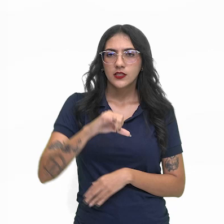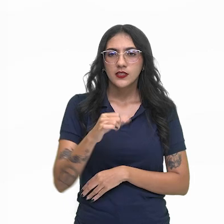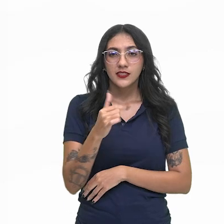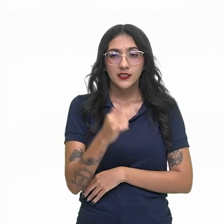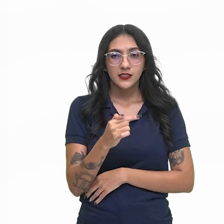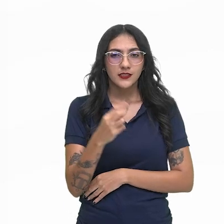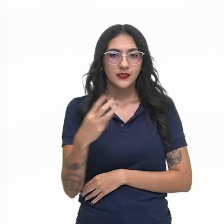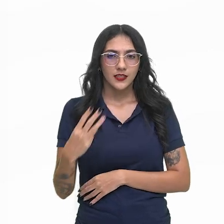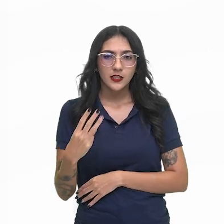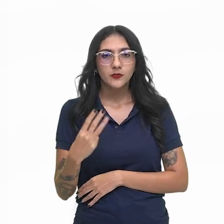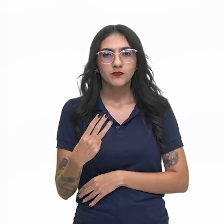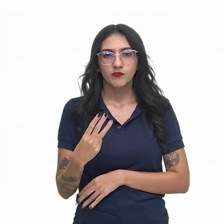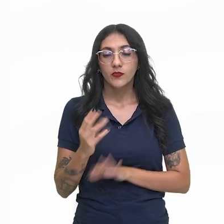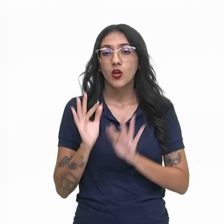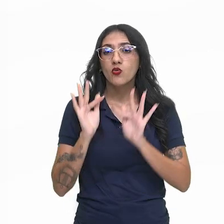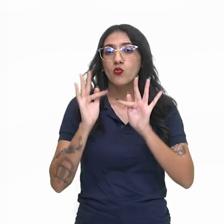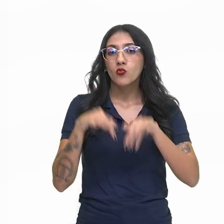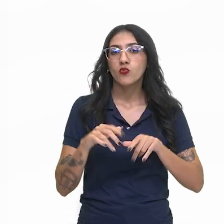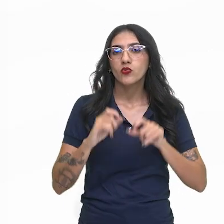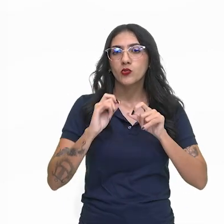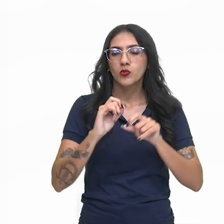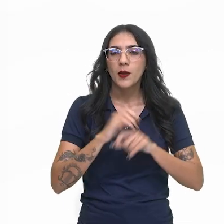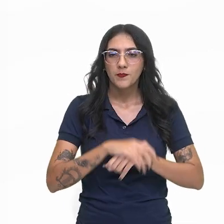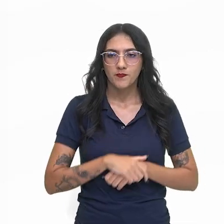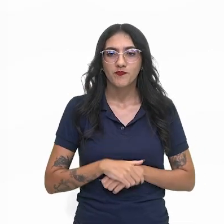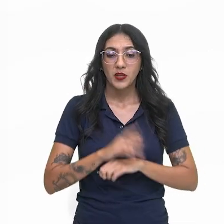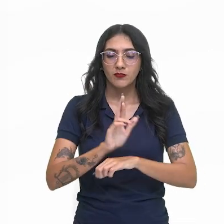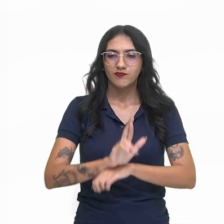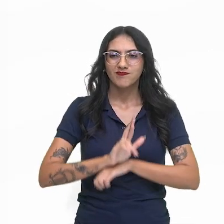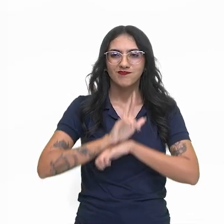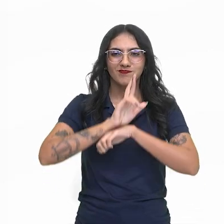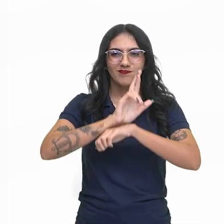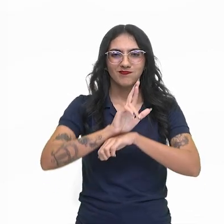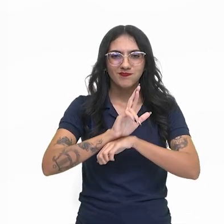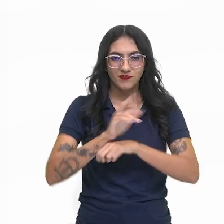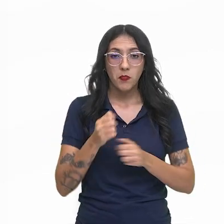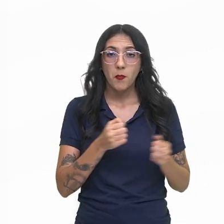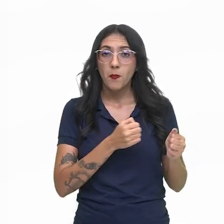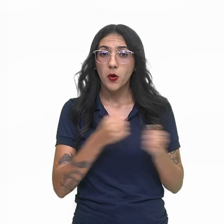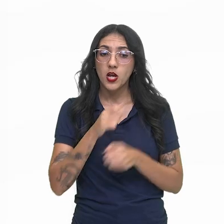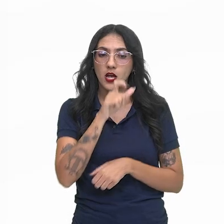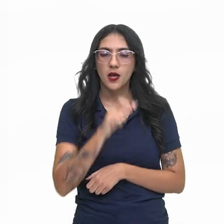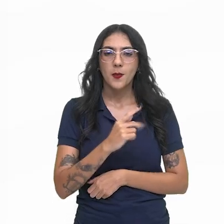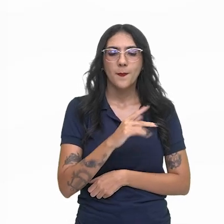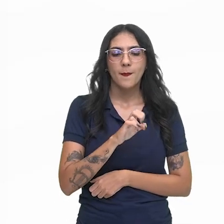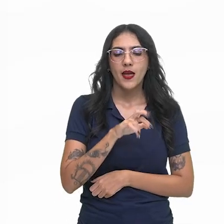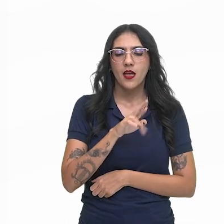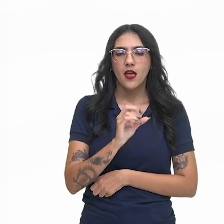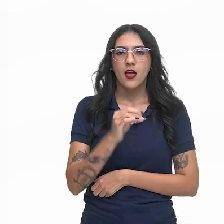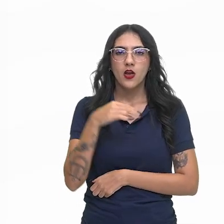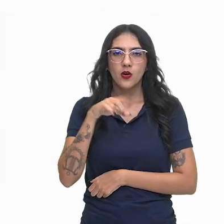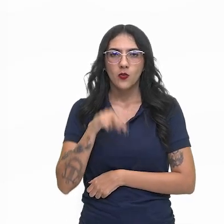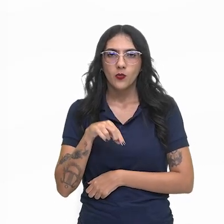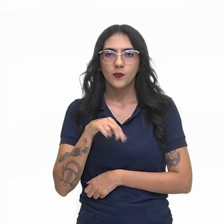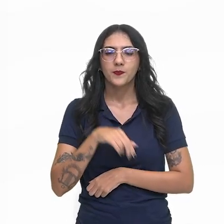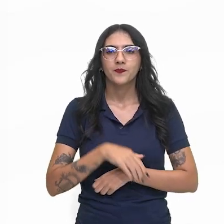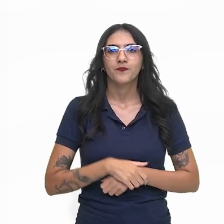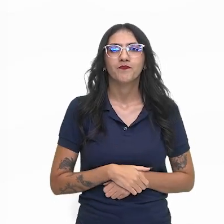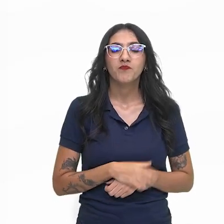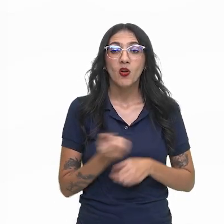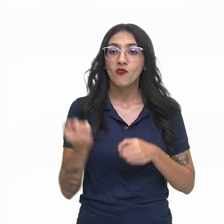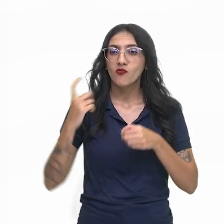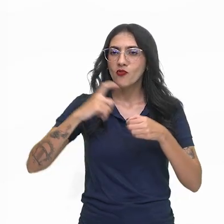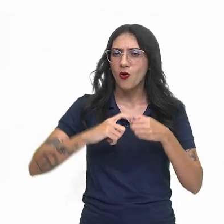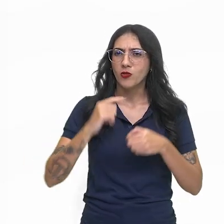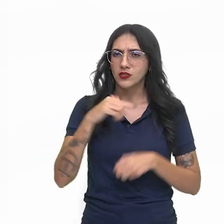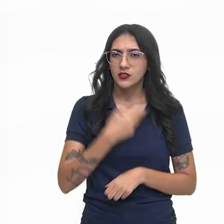1973 e se encerrou com a ascensão de Perón ao poder. O retorno do peronismo,